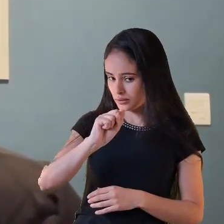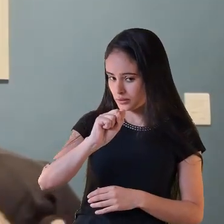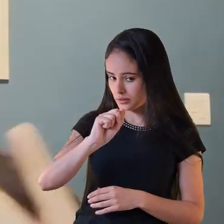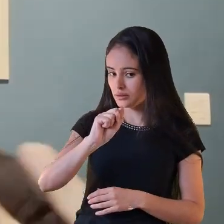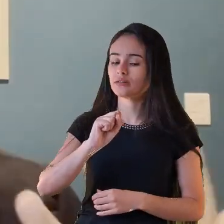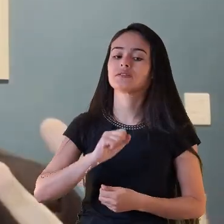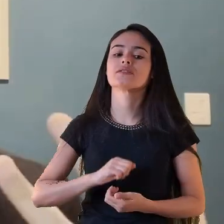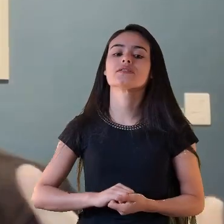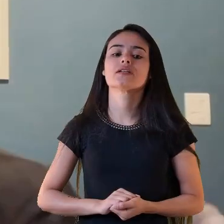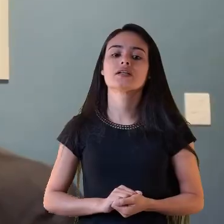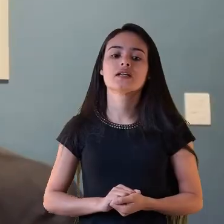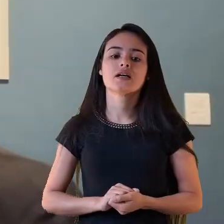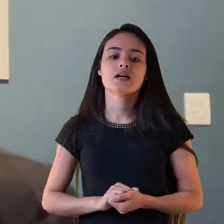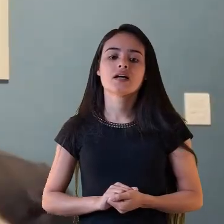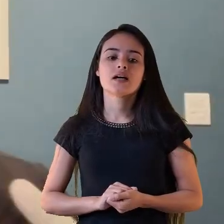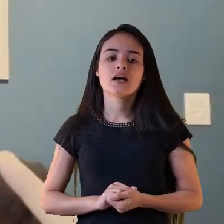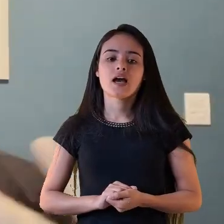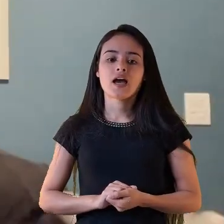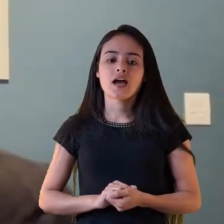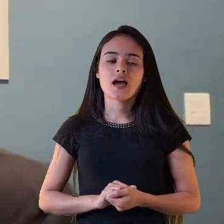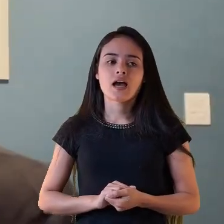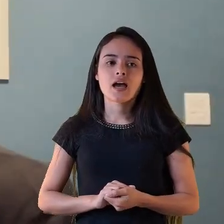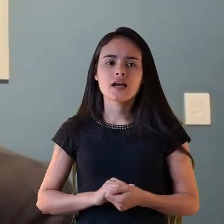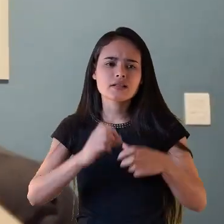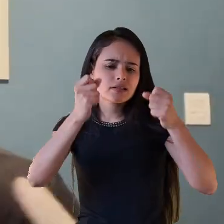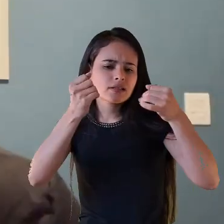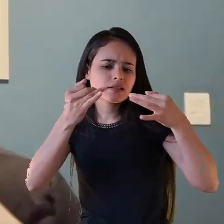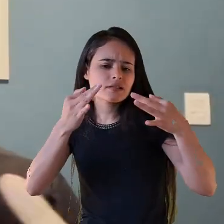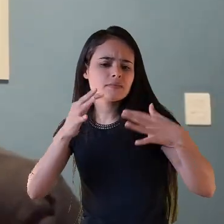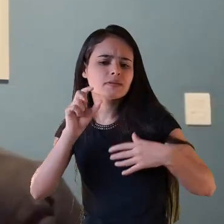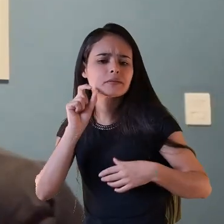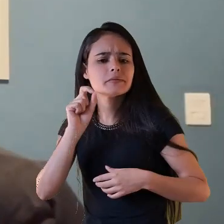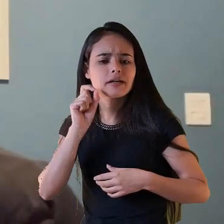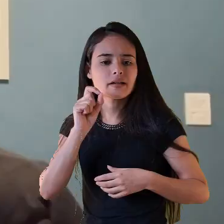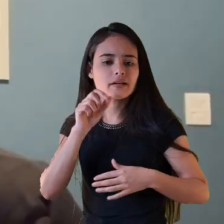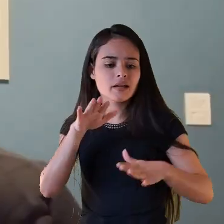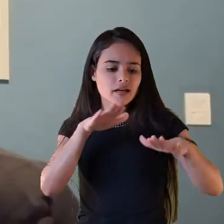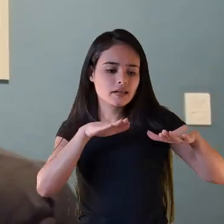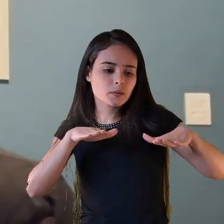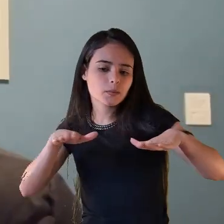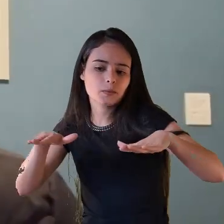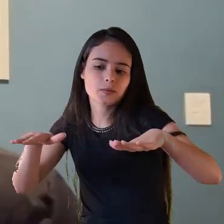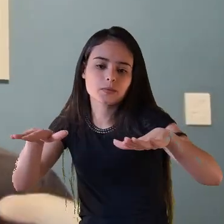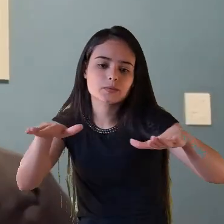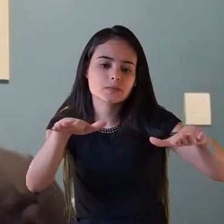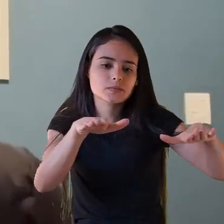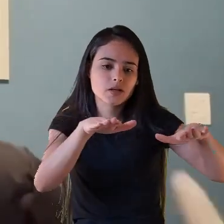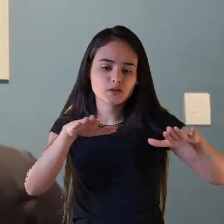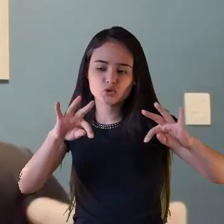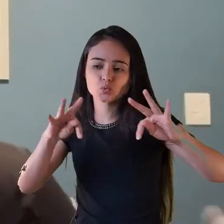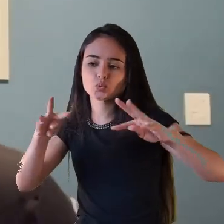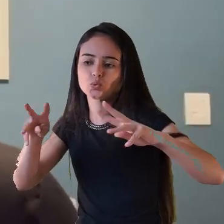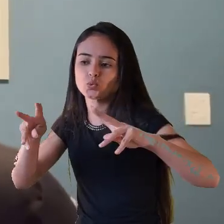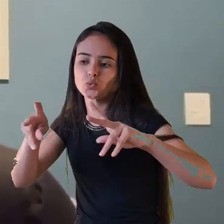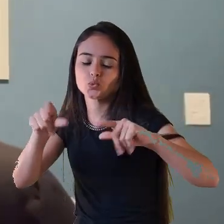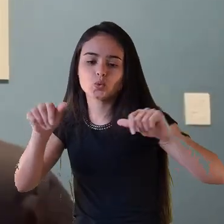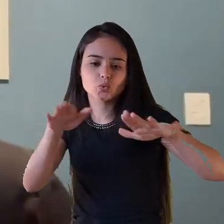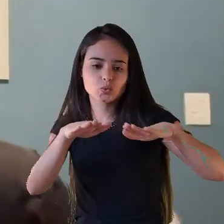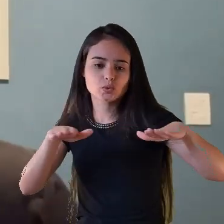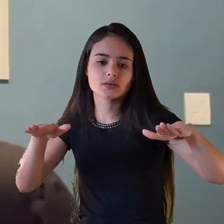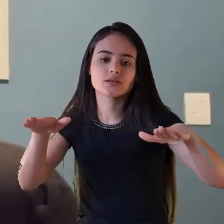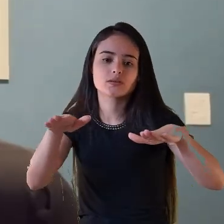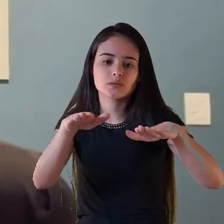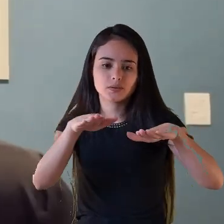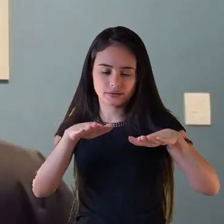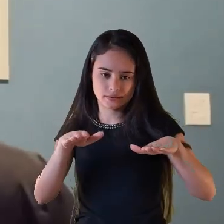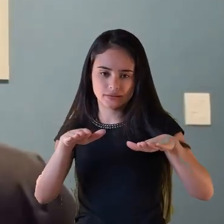que falar sobre raça, falar sobre racismo é uma tentativa de dividir, de separar. Não, falar sobre raça e sobre racismo é uma tentativa